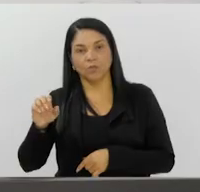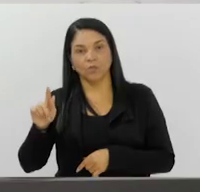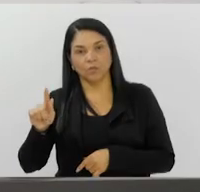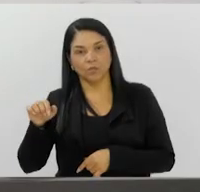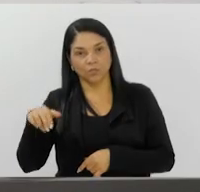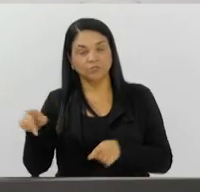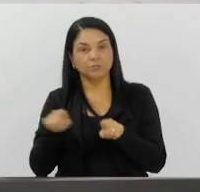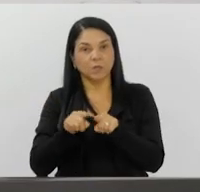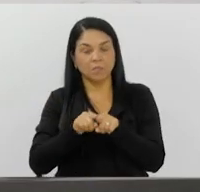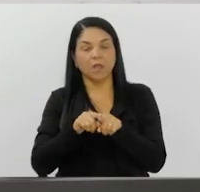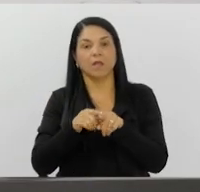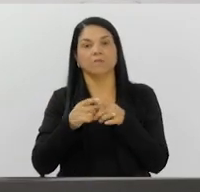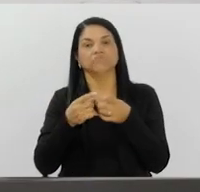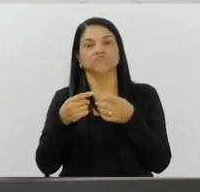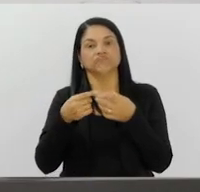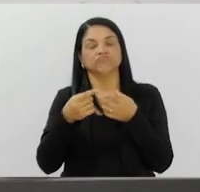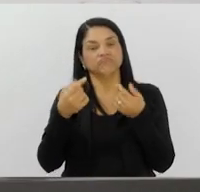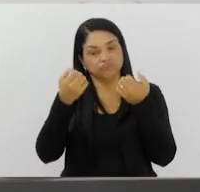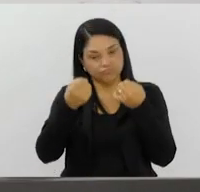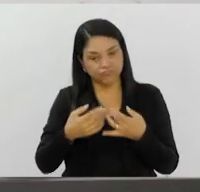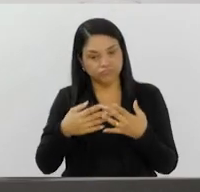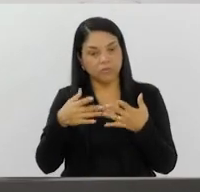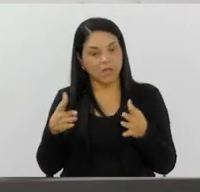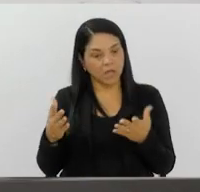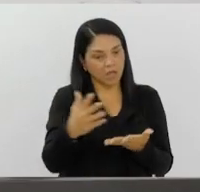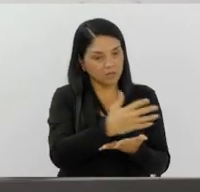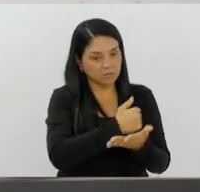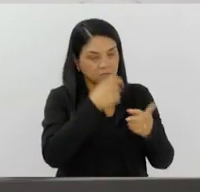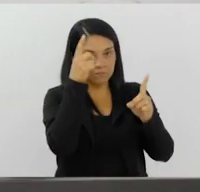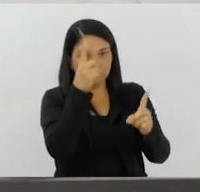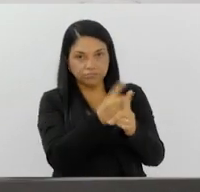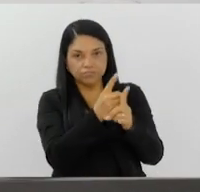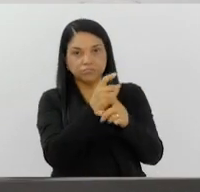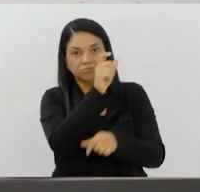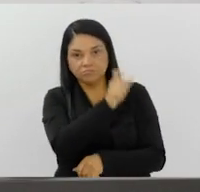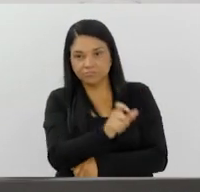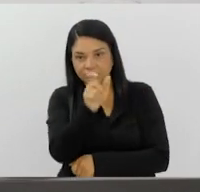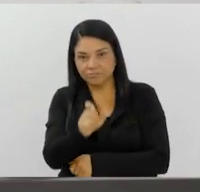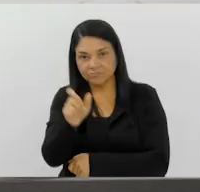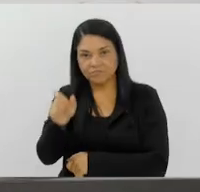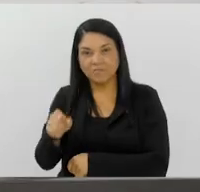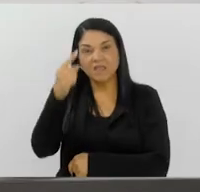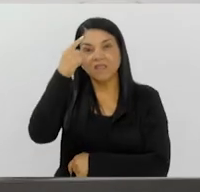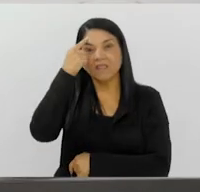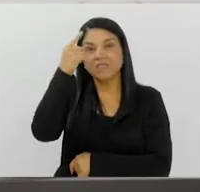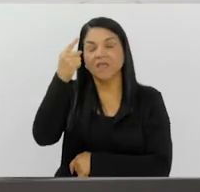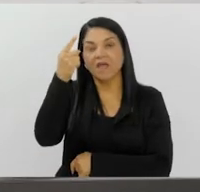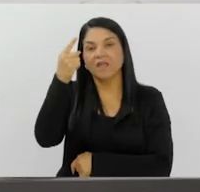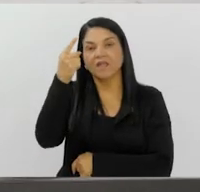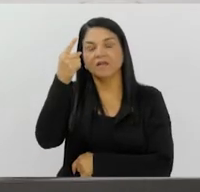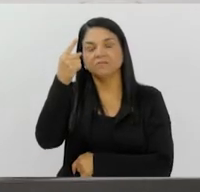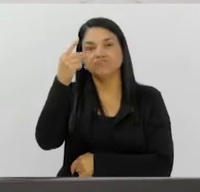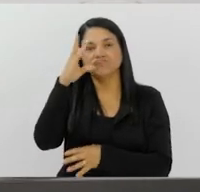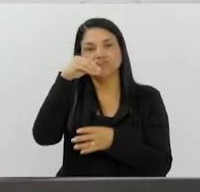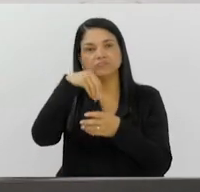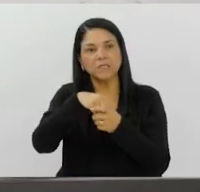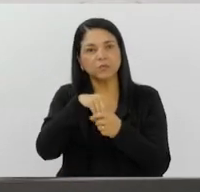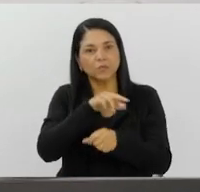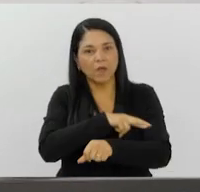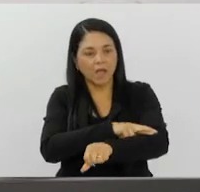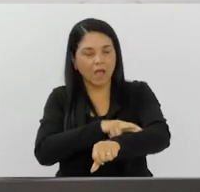a partir dos casos constatados se ter uma ideia da composição racial